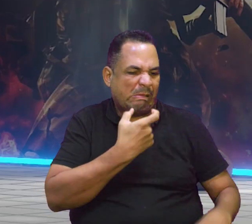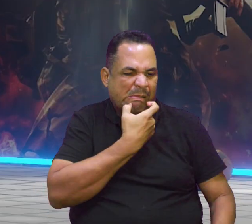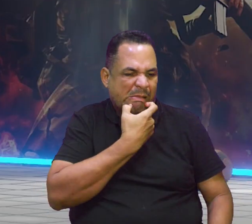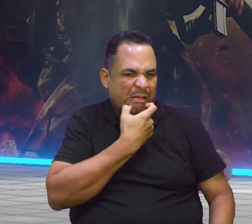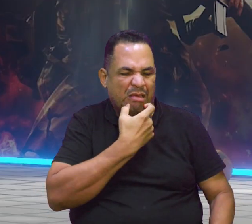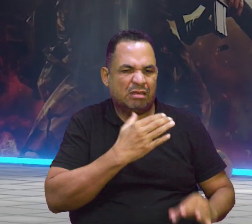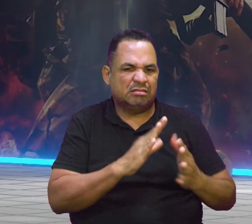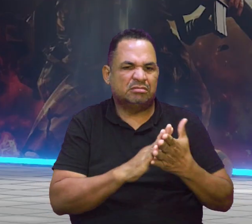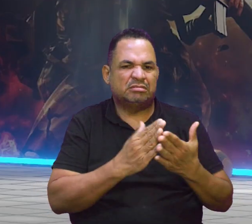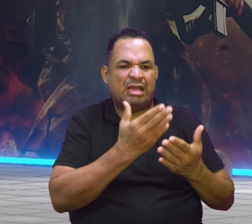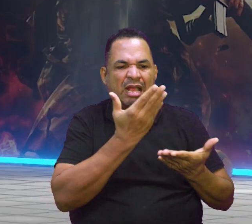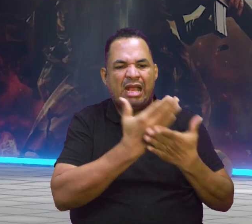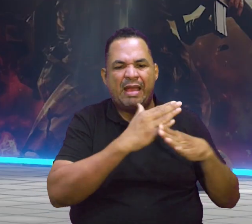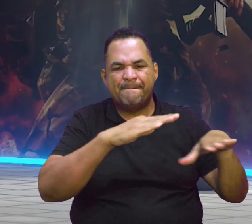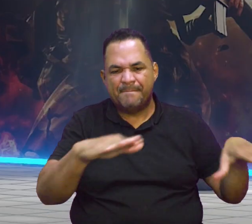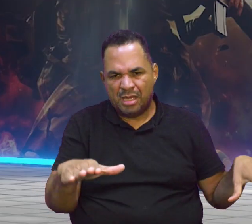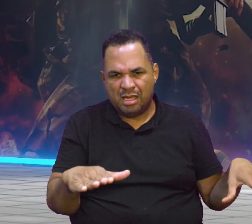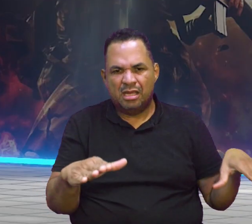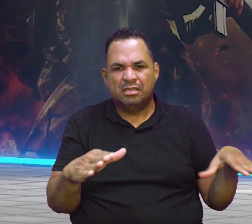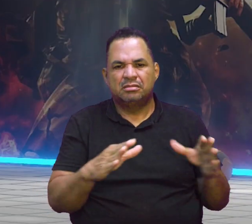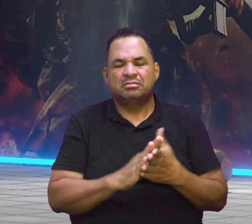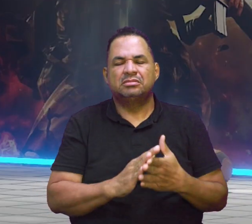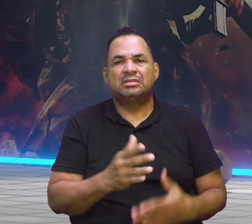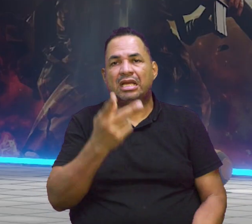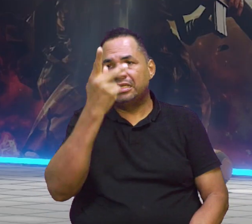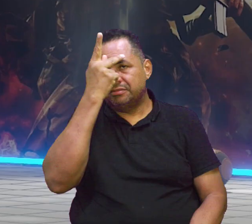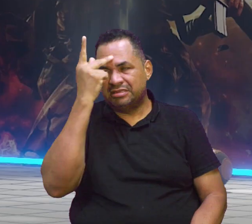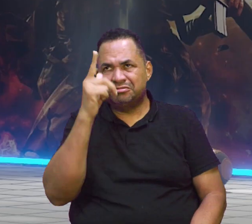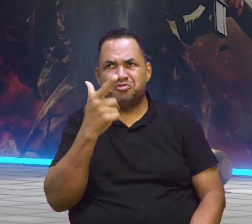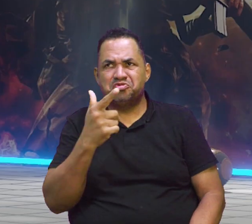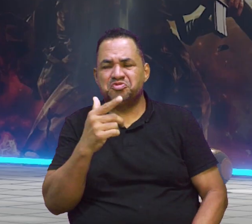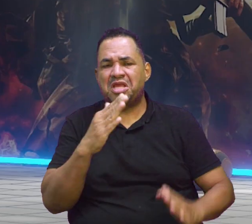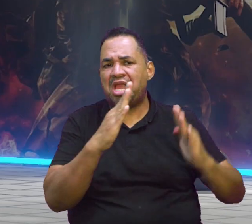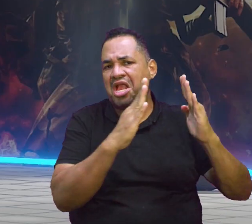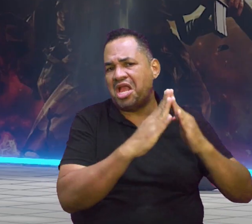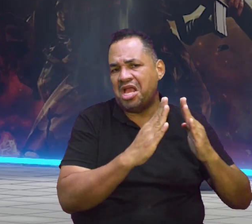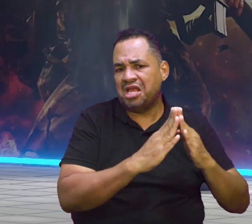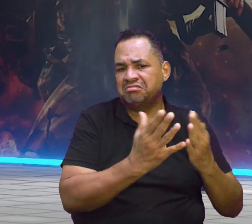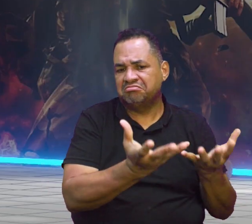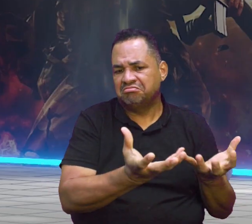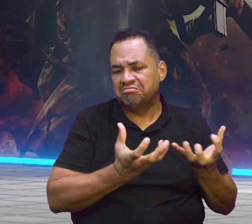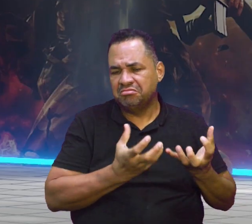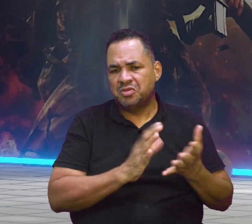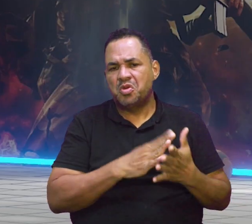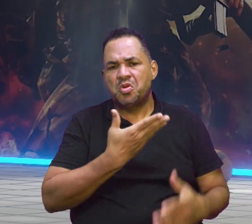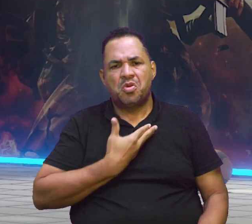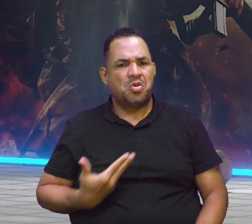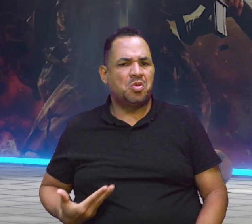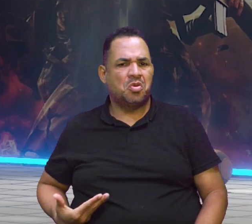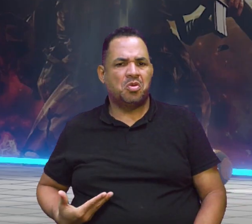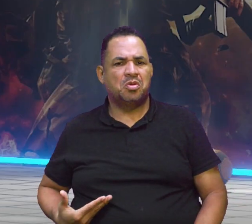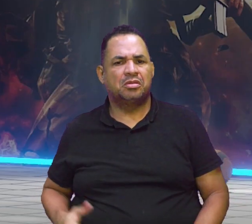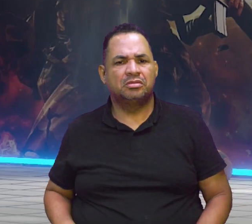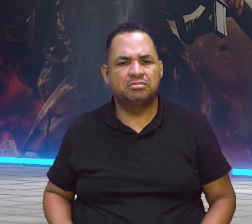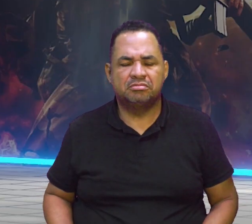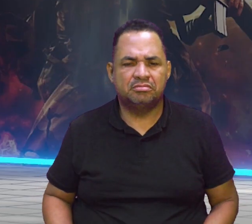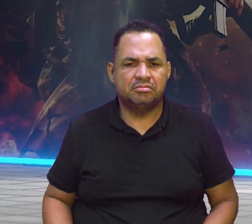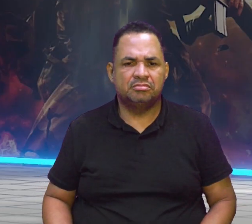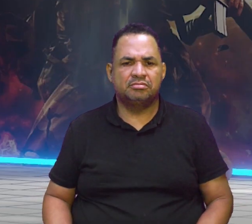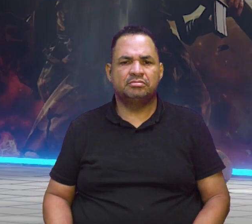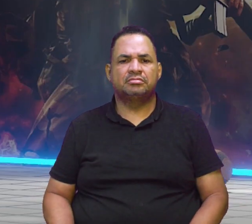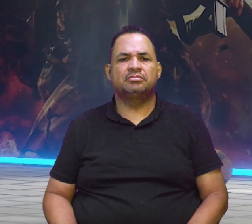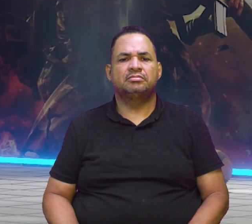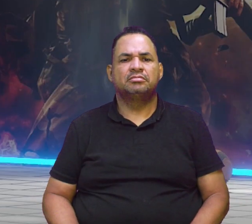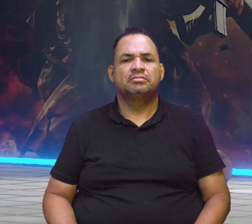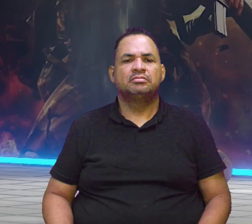não vão ter onde morar, porque elas não vão receber uma casa, o governo não vai fazer apartamento, nada disso, simplesmente vai mandar elas